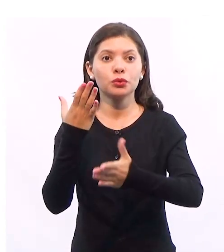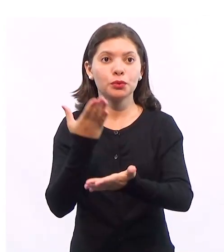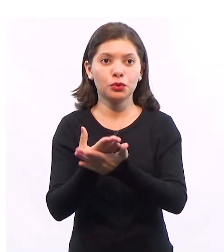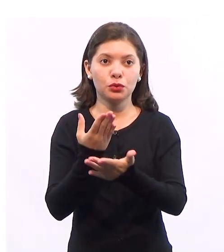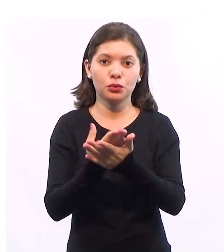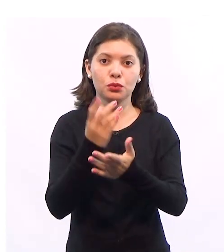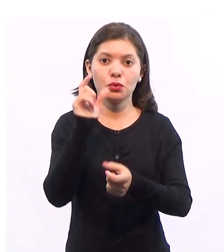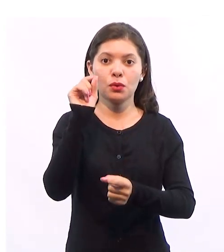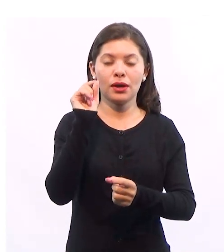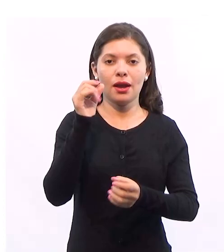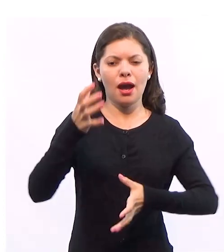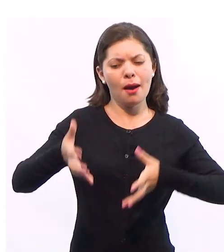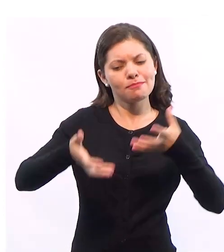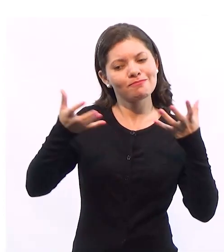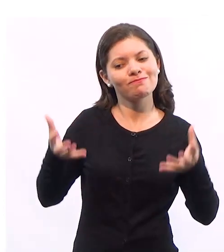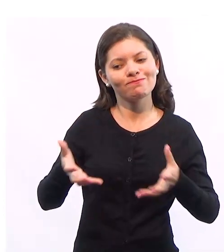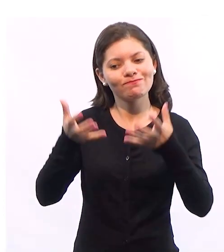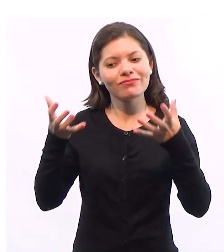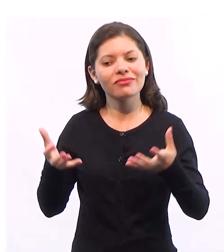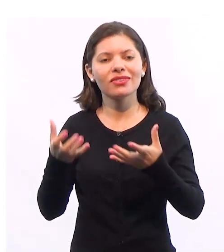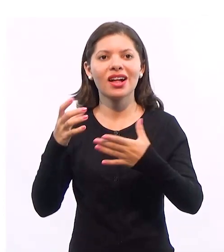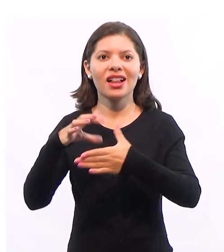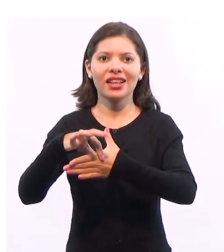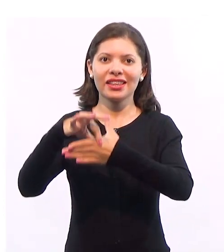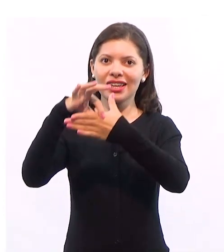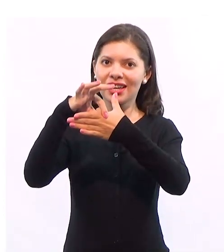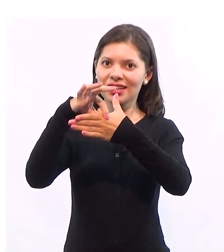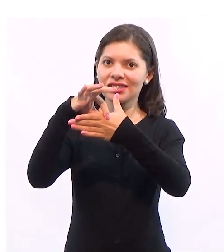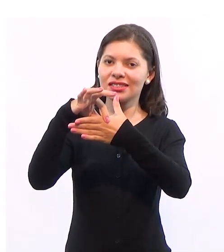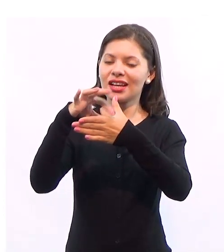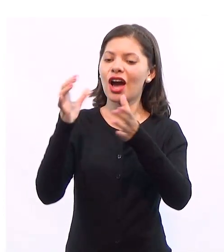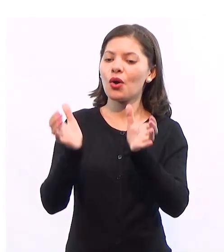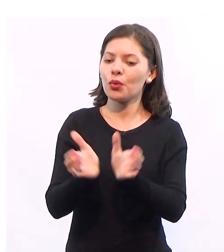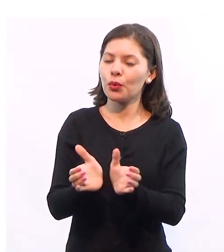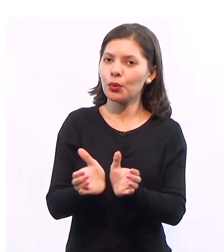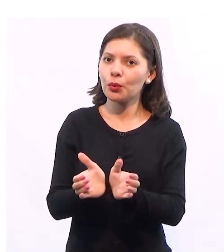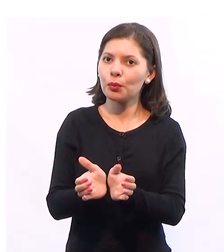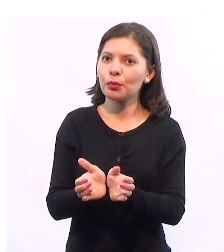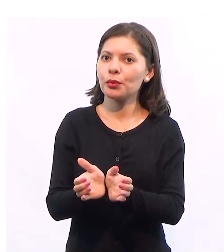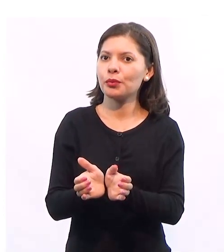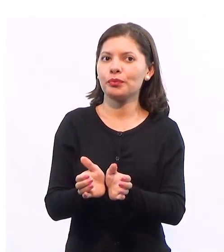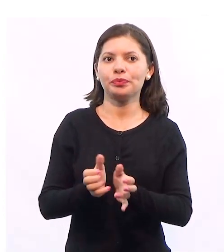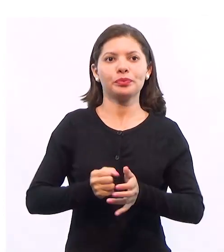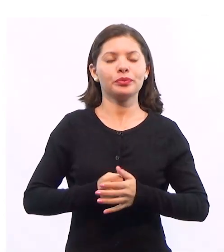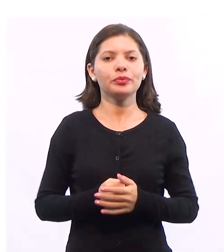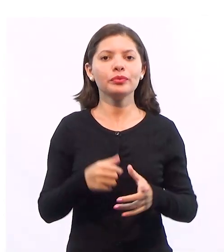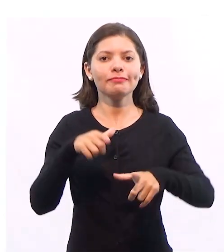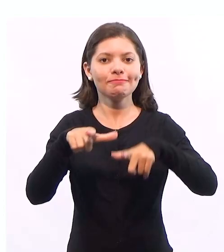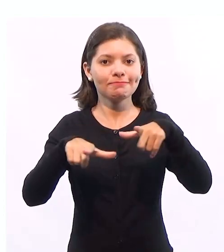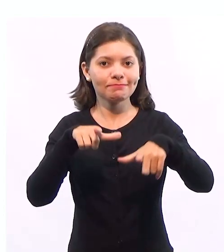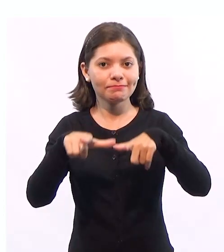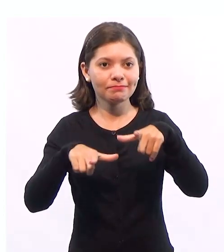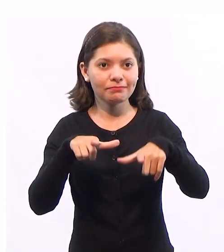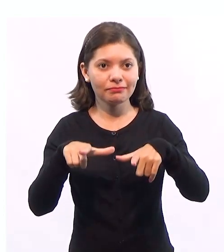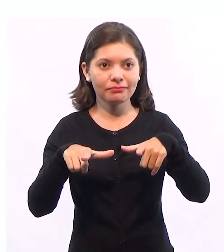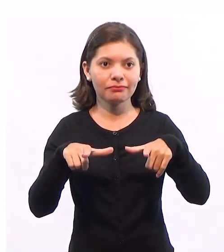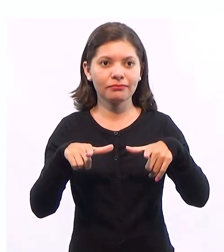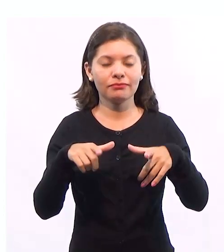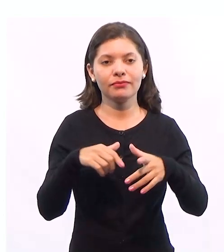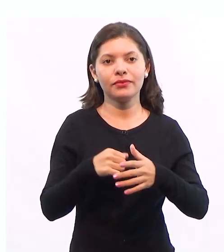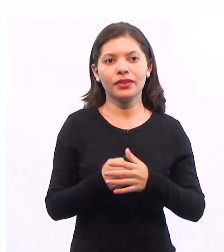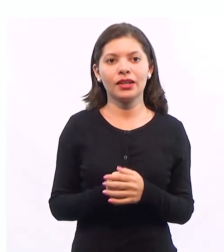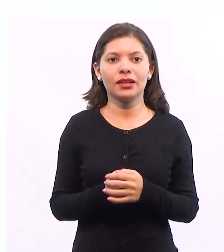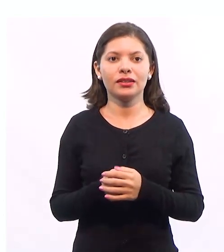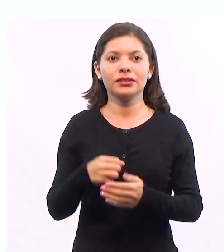A motivação, a liderança, a coesão grupal e seus efeitos sobre o trabalho. E Maslow, né,